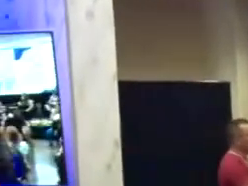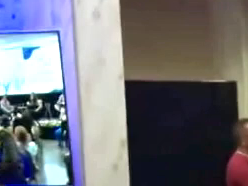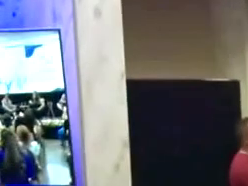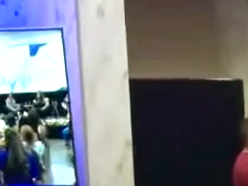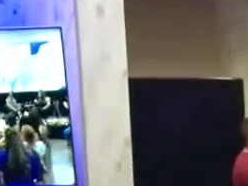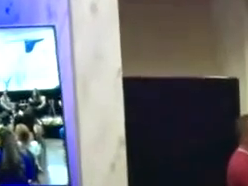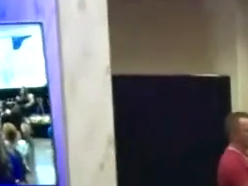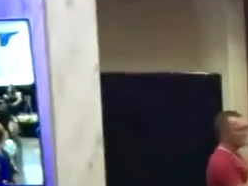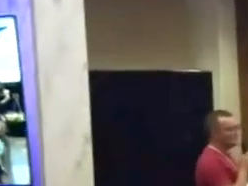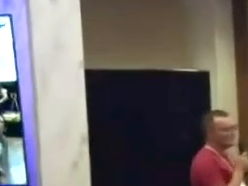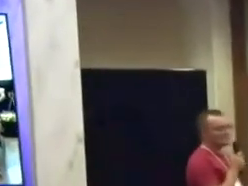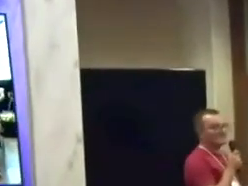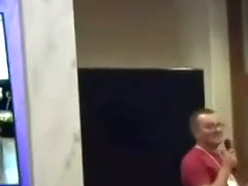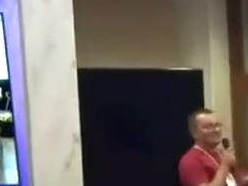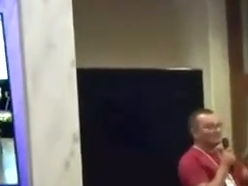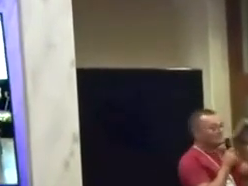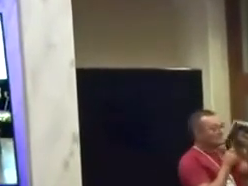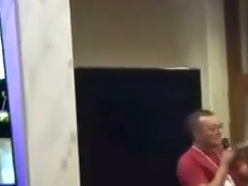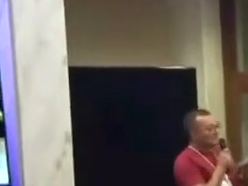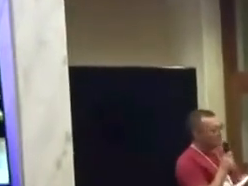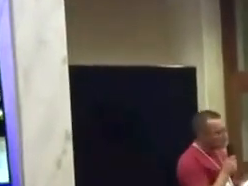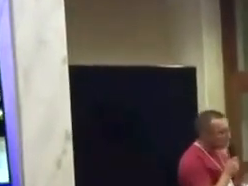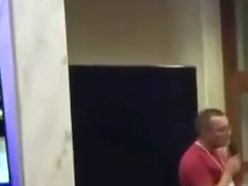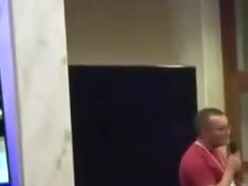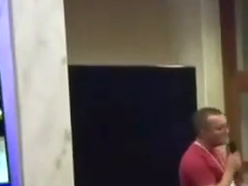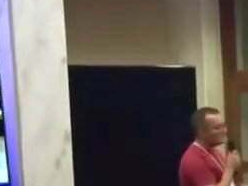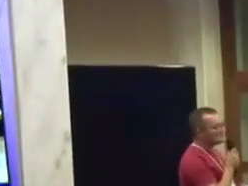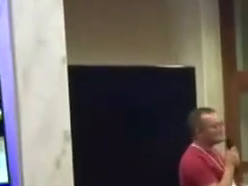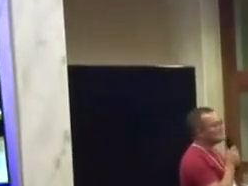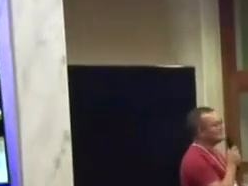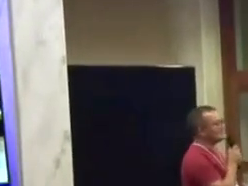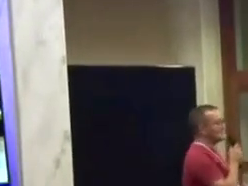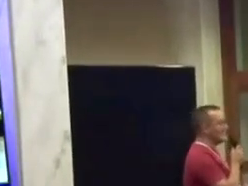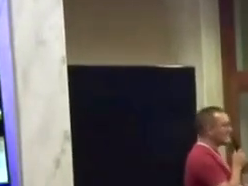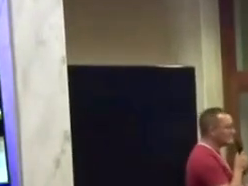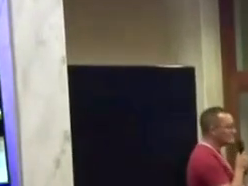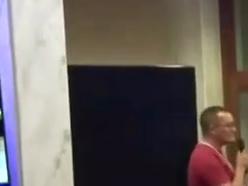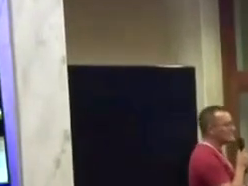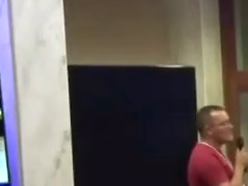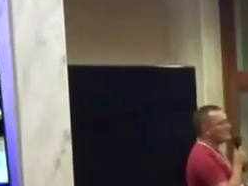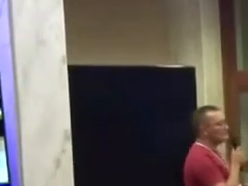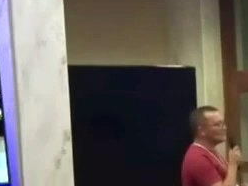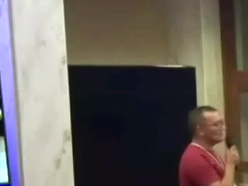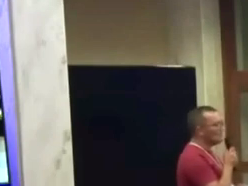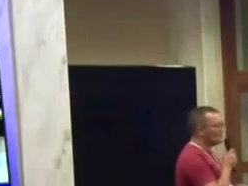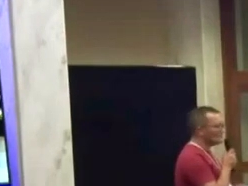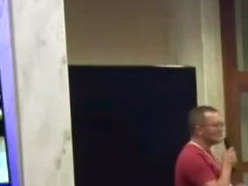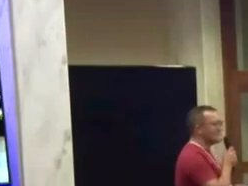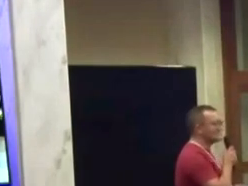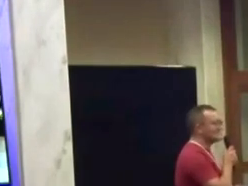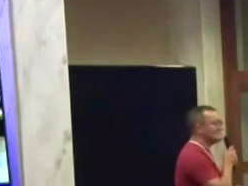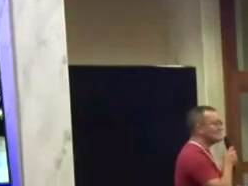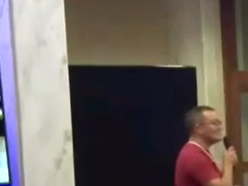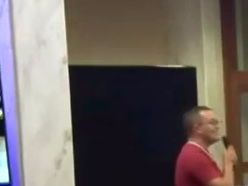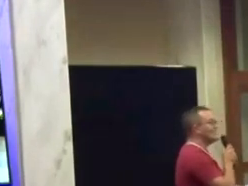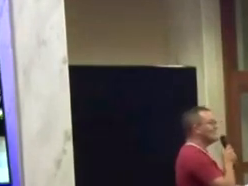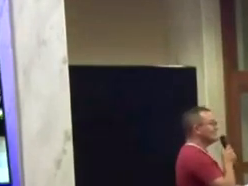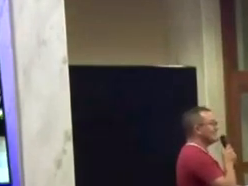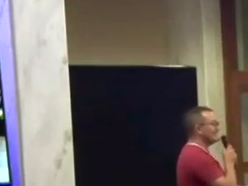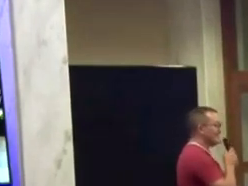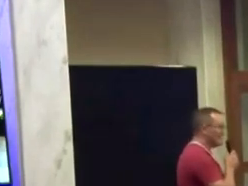em nome dos nossos estudantes do interior, que são silenciados com a proposta de